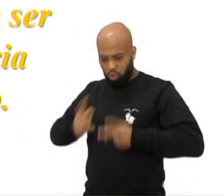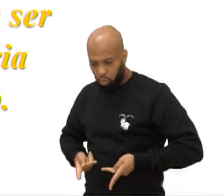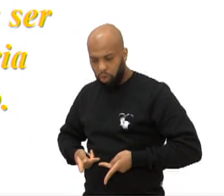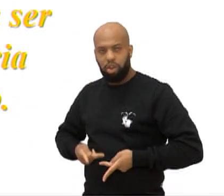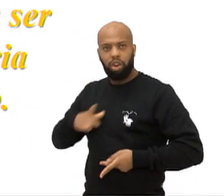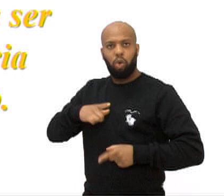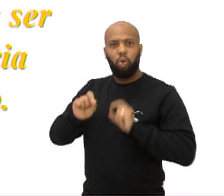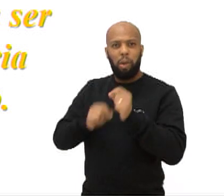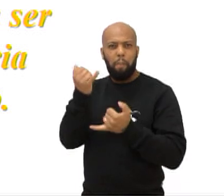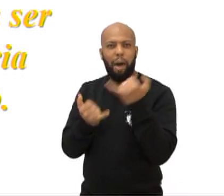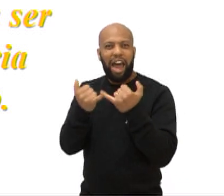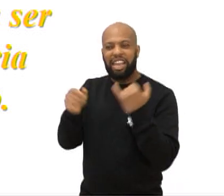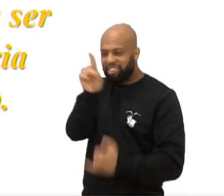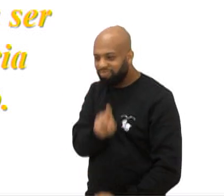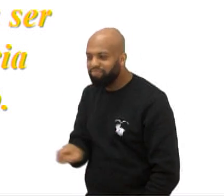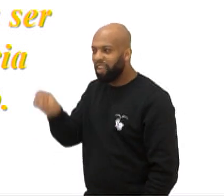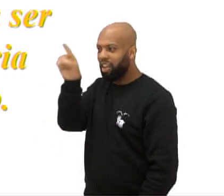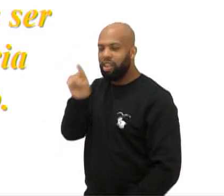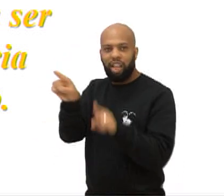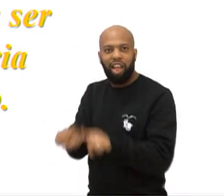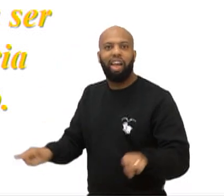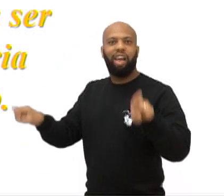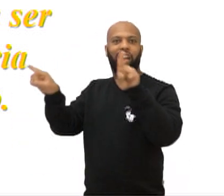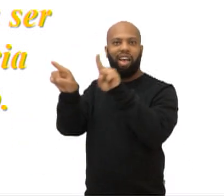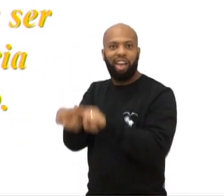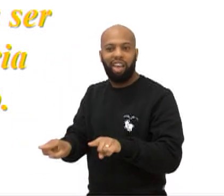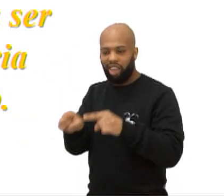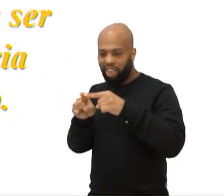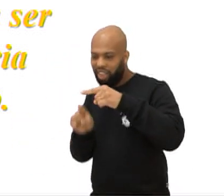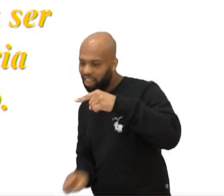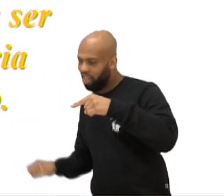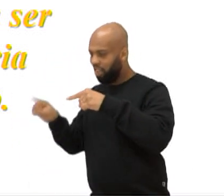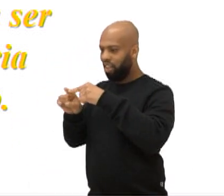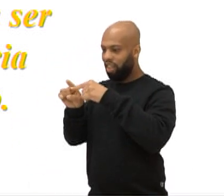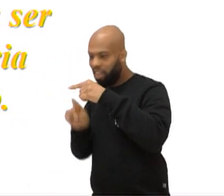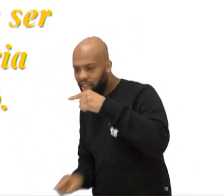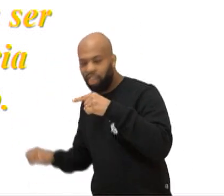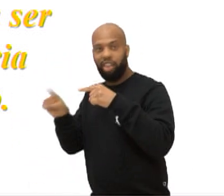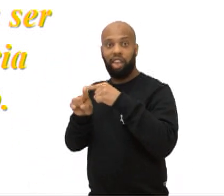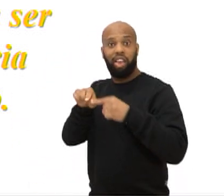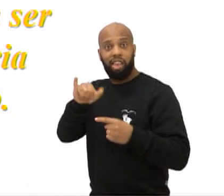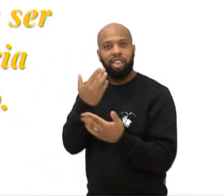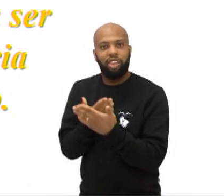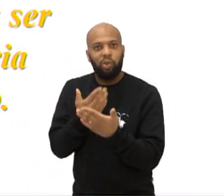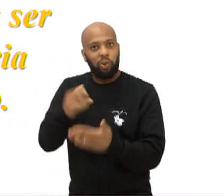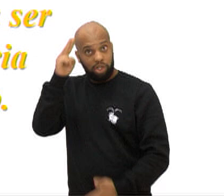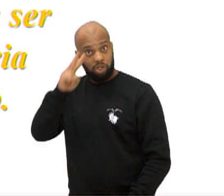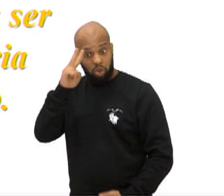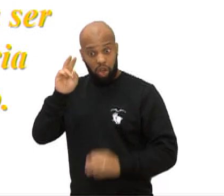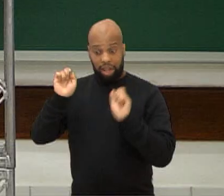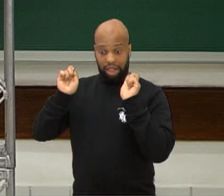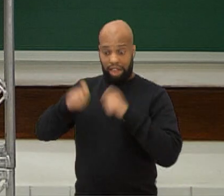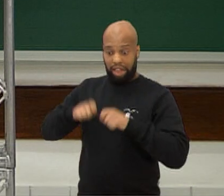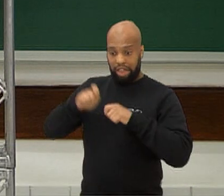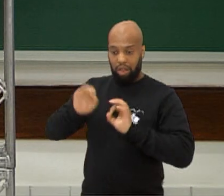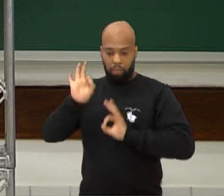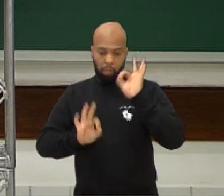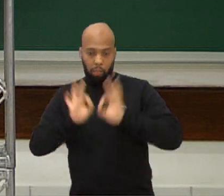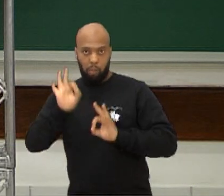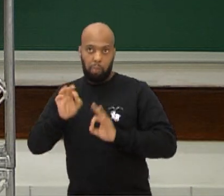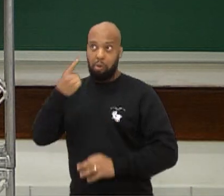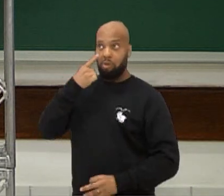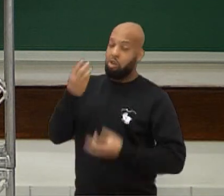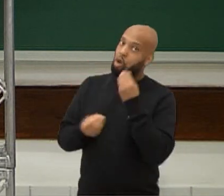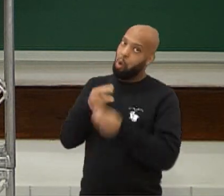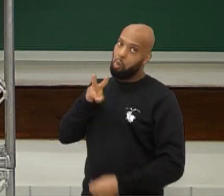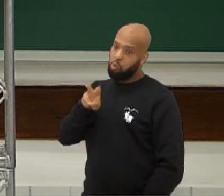portanto, se estudamos história, podemos nos precaver para o futuro. Então, perceba, no livro